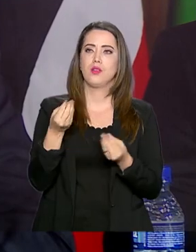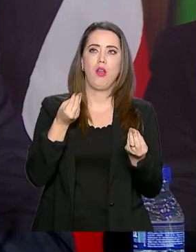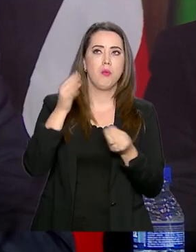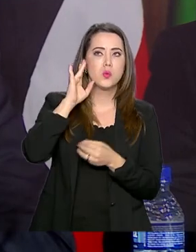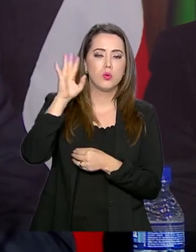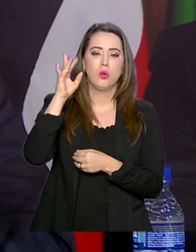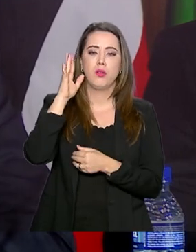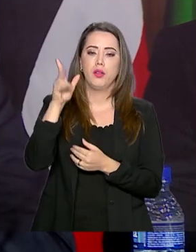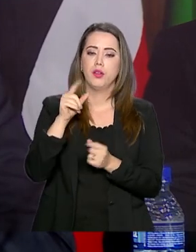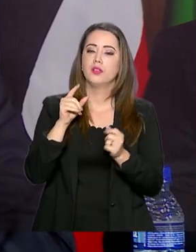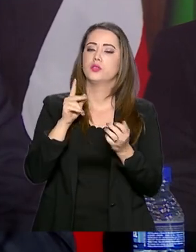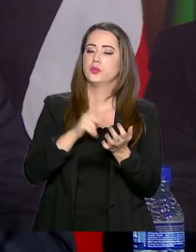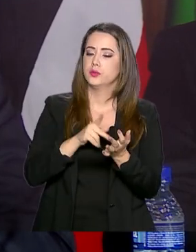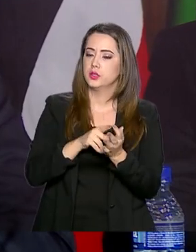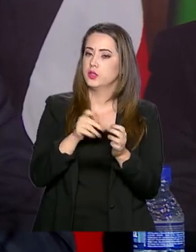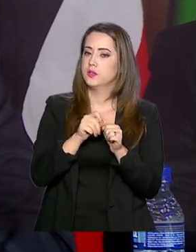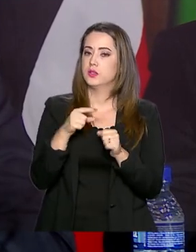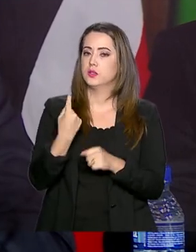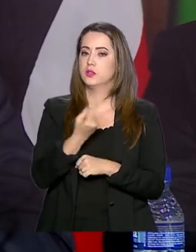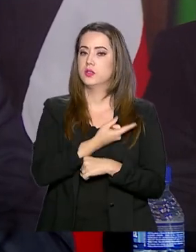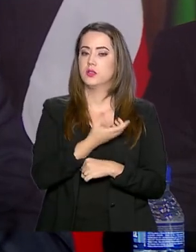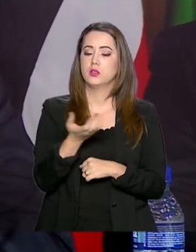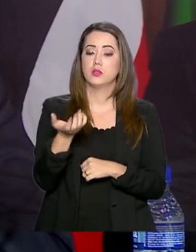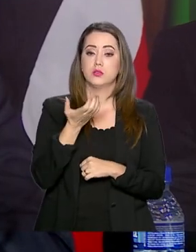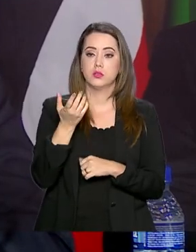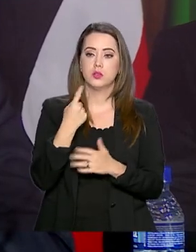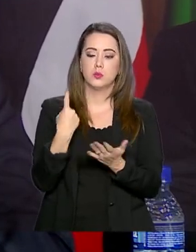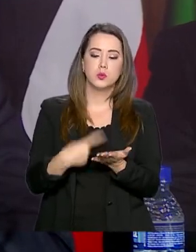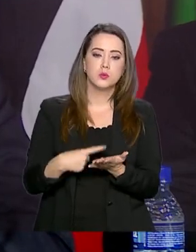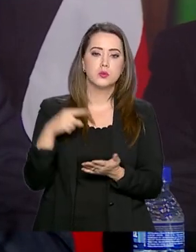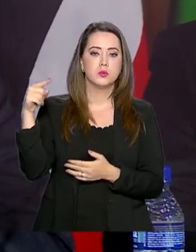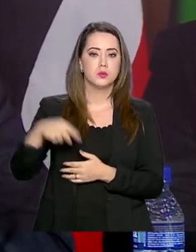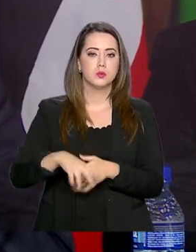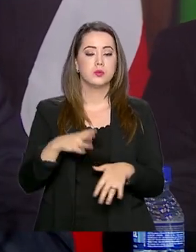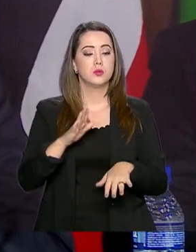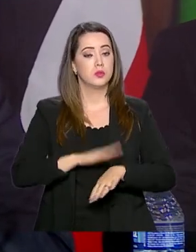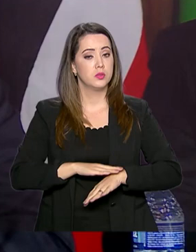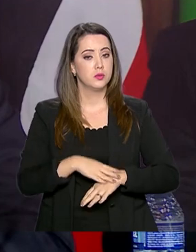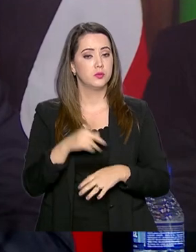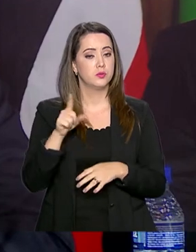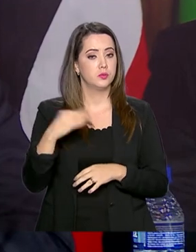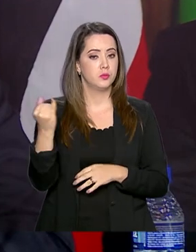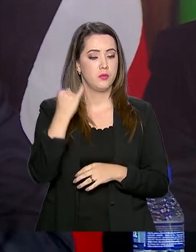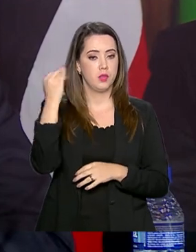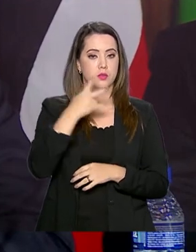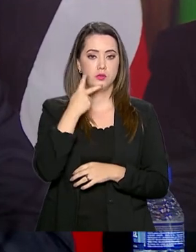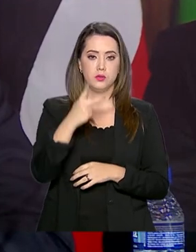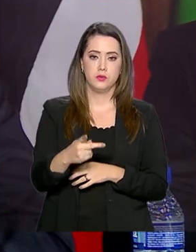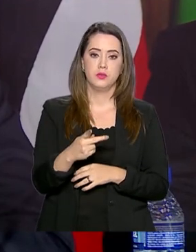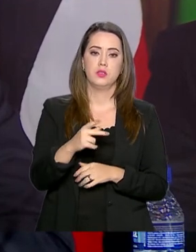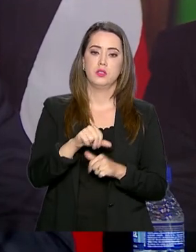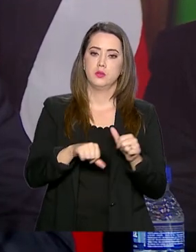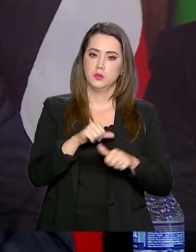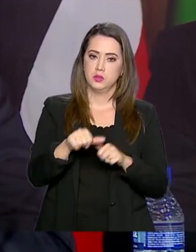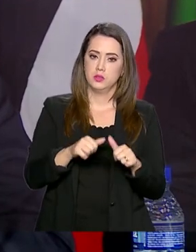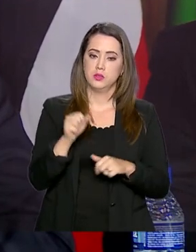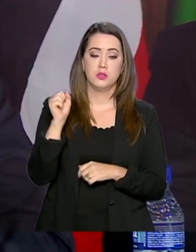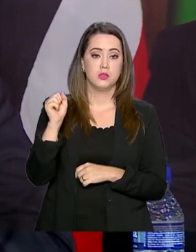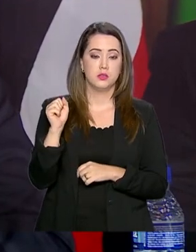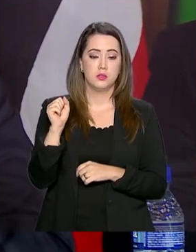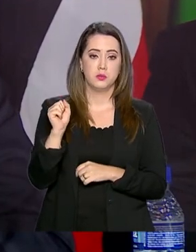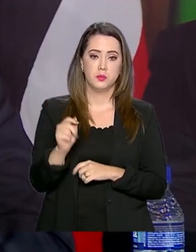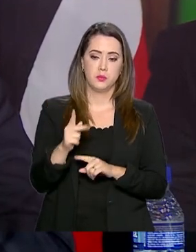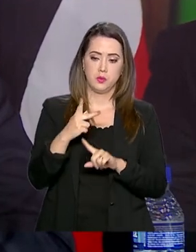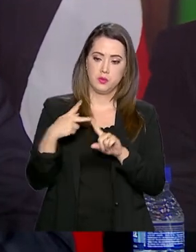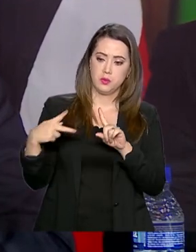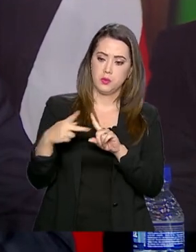botar em prática parte do que nós estamos acertando aqui nesse momento. Faz justiça a reforma da Previdência, cobra